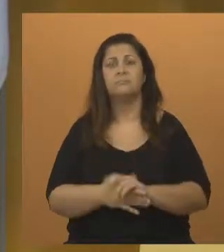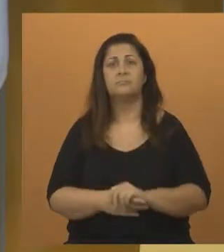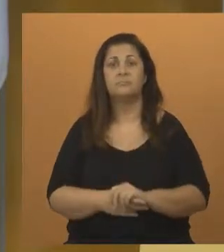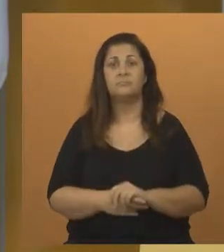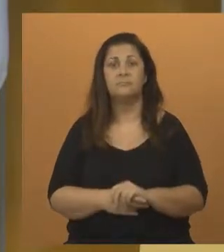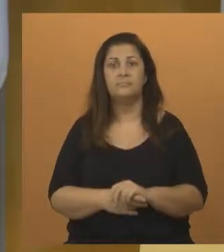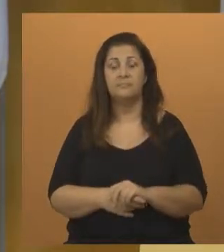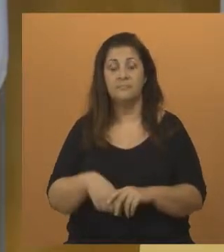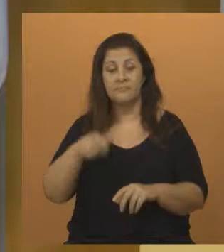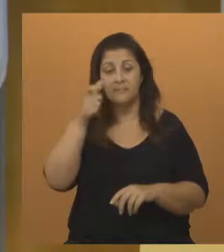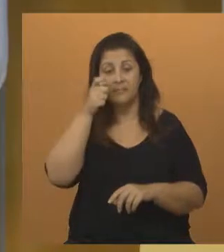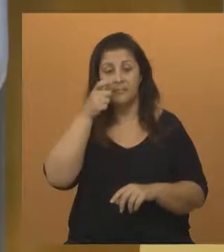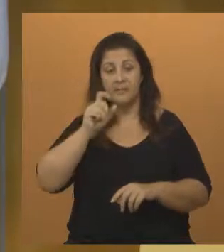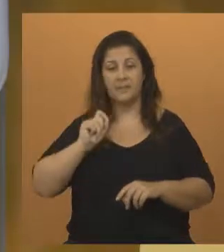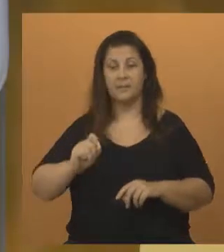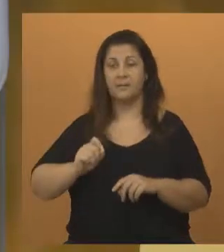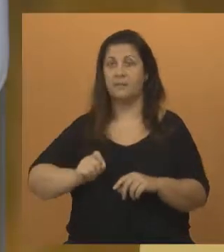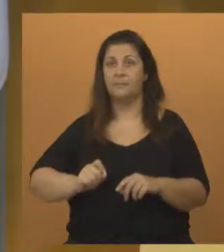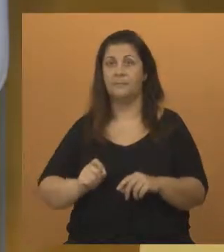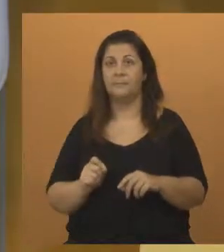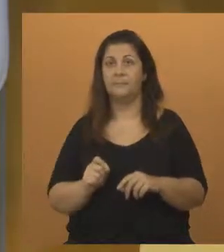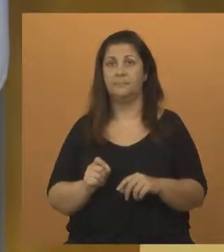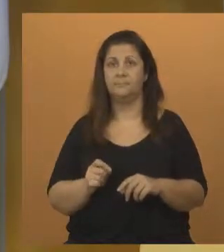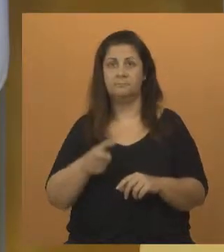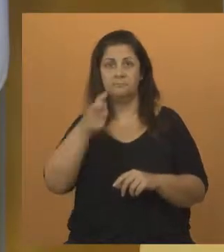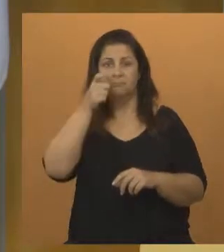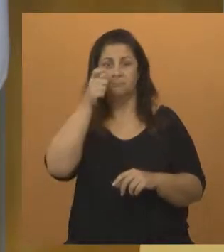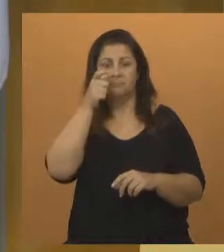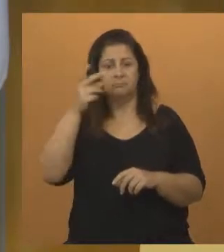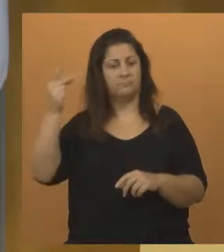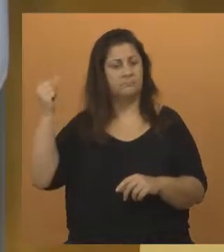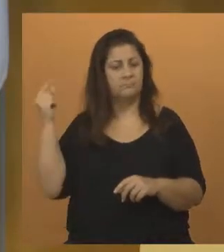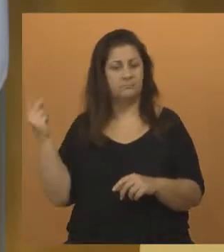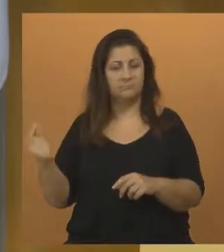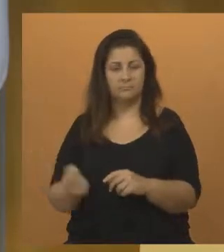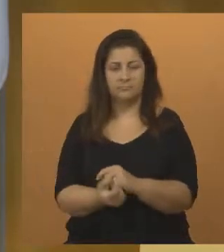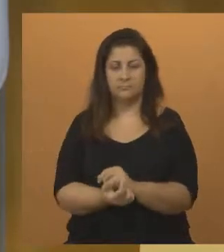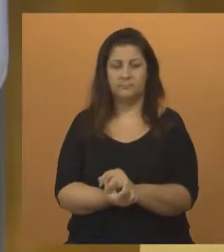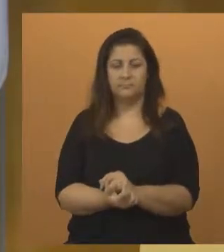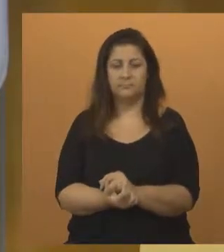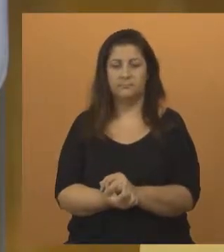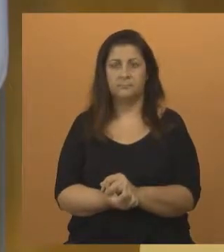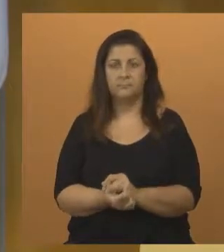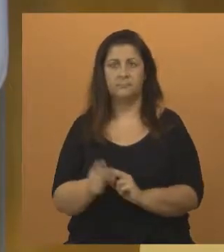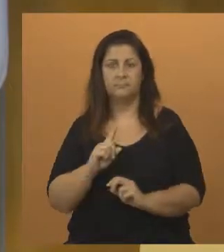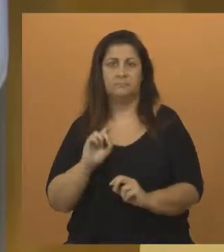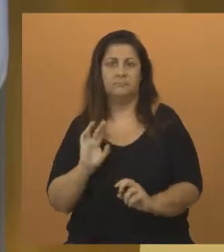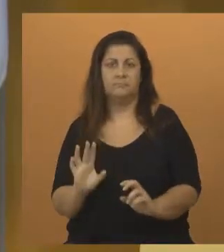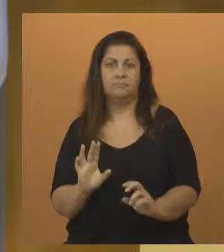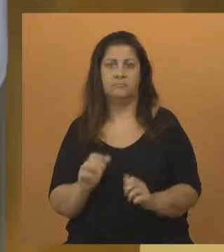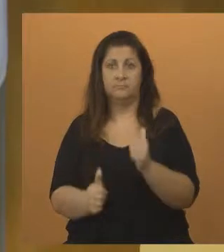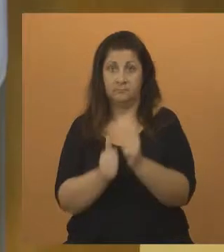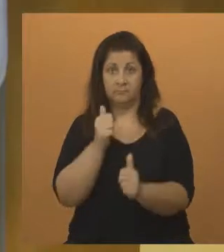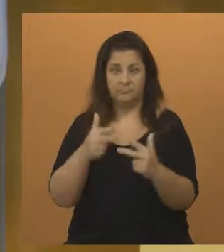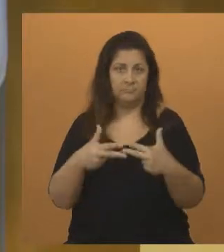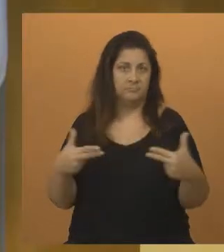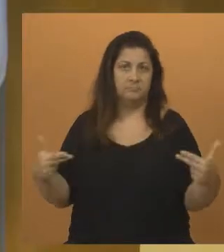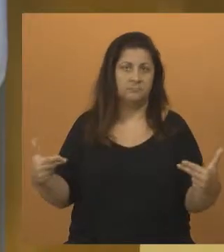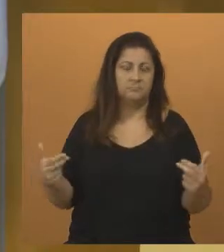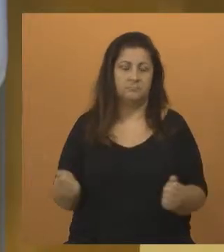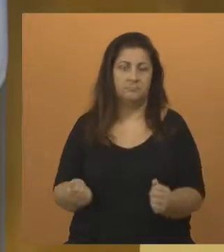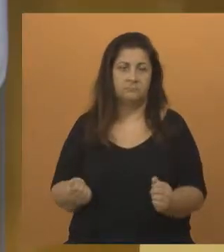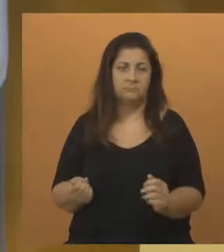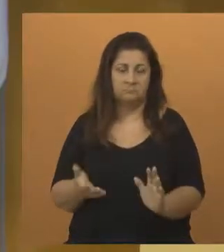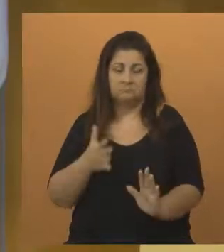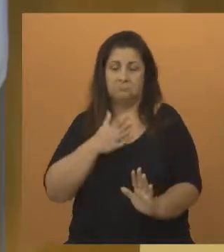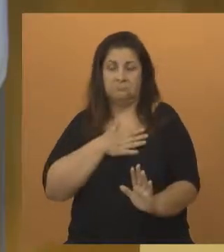vista que quem acompanha há muito tempo, não só a questão esportiva, que é o meu